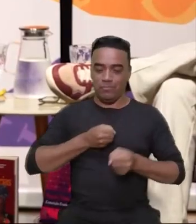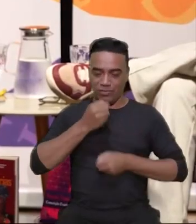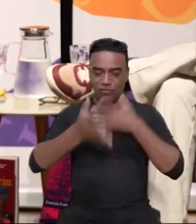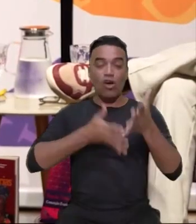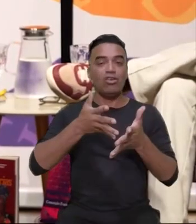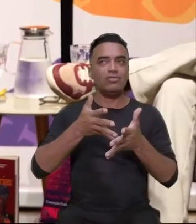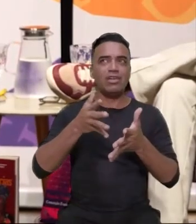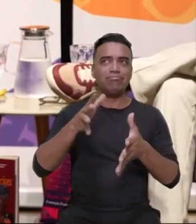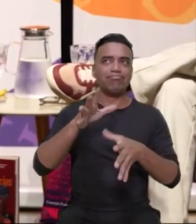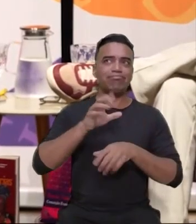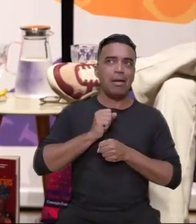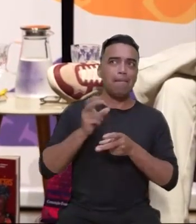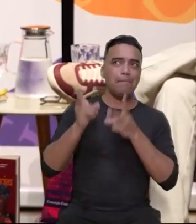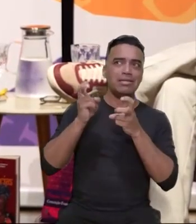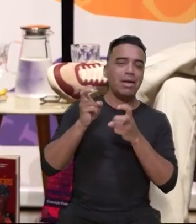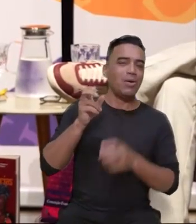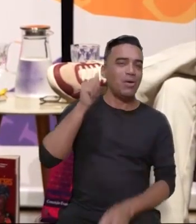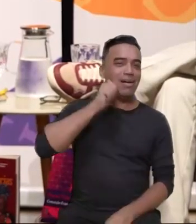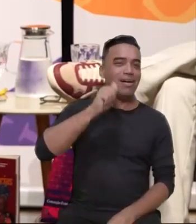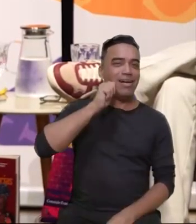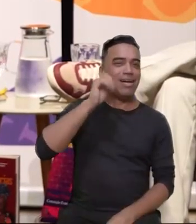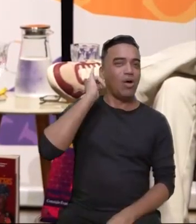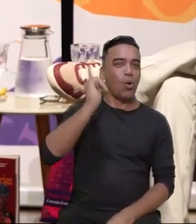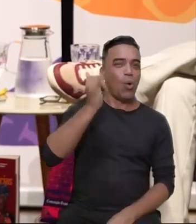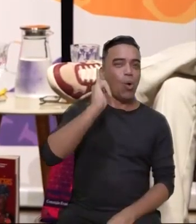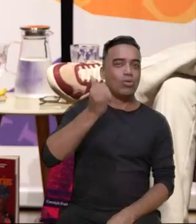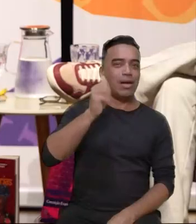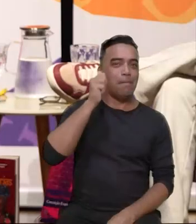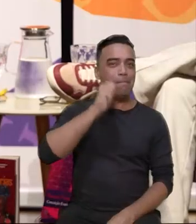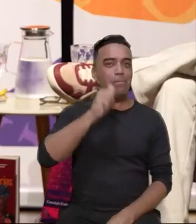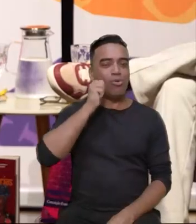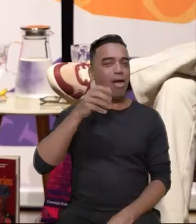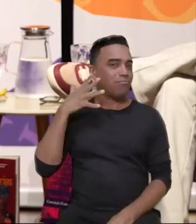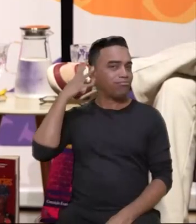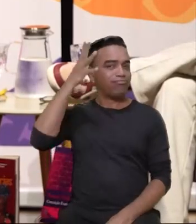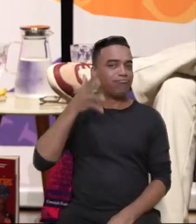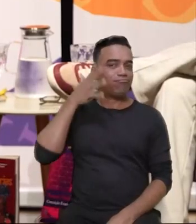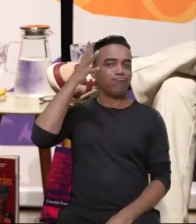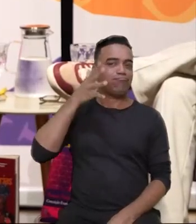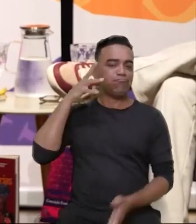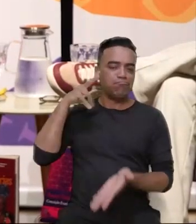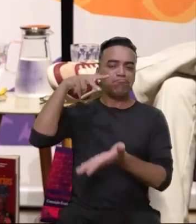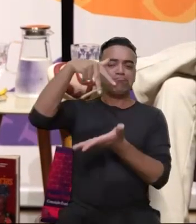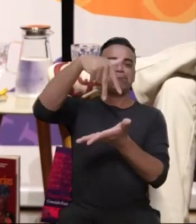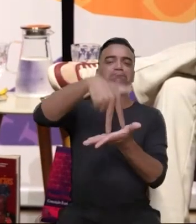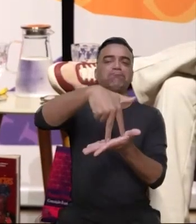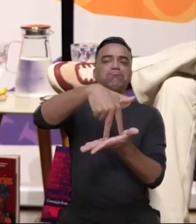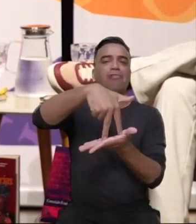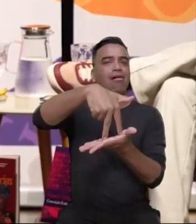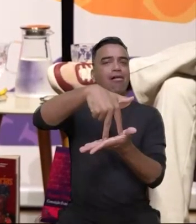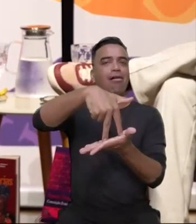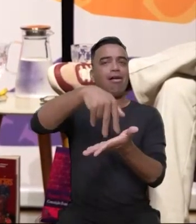você escutou, dela contando, da mulher que faz o discurso e toma como